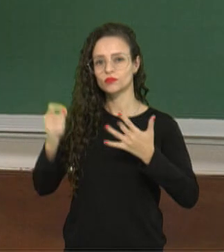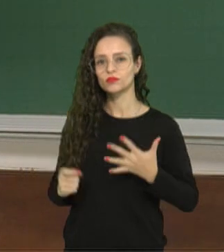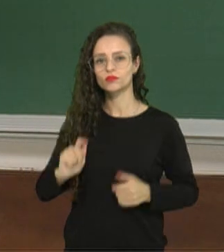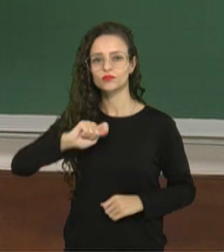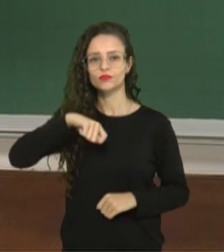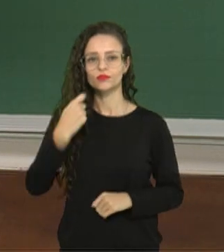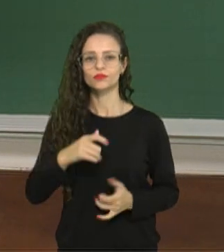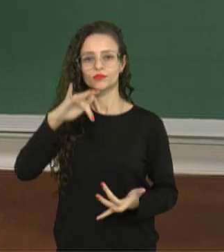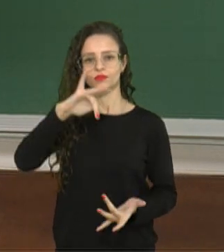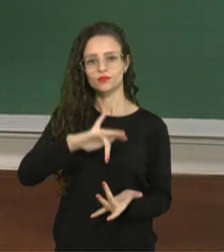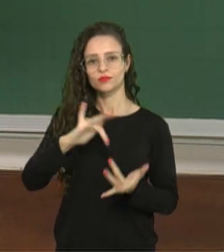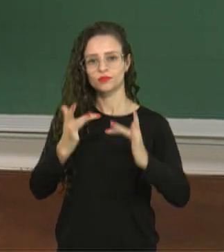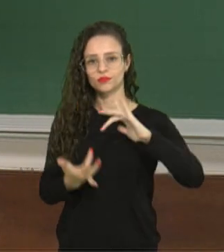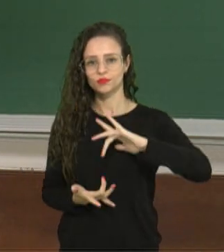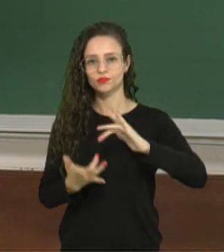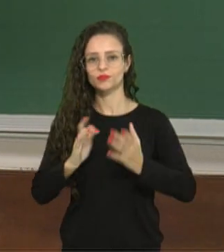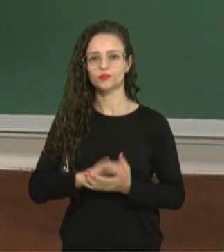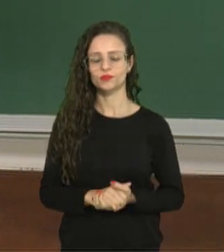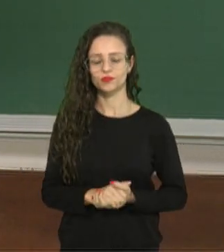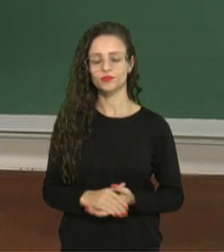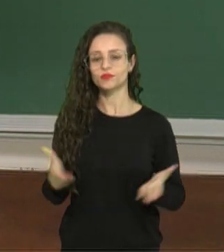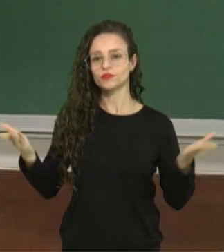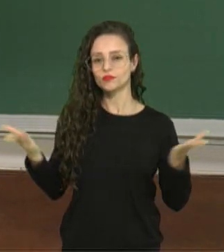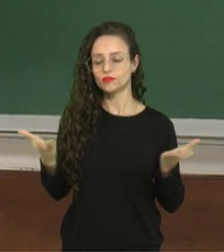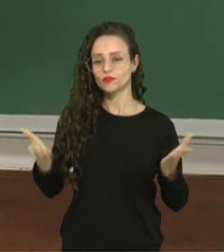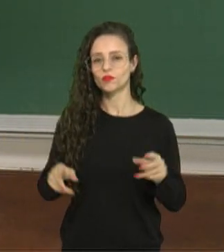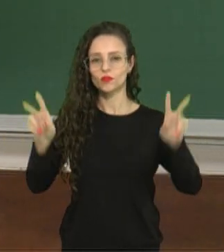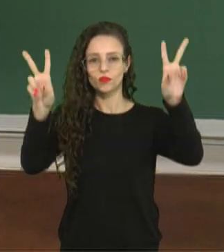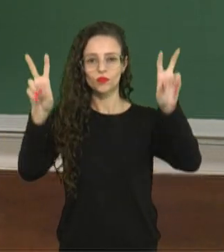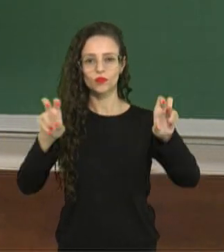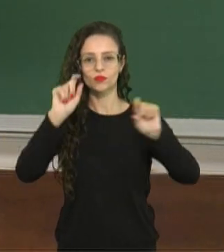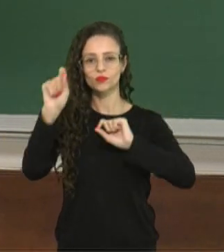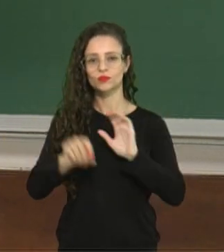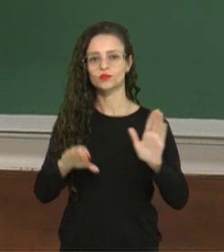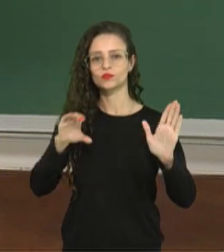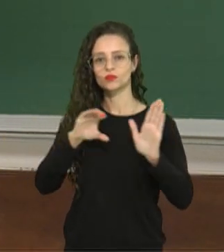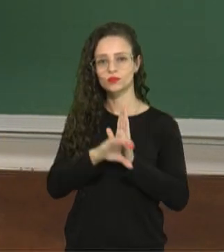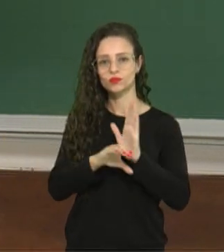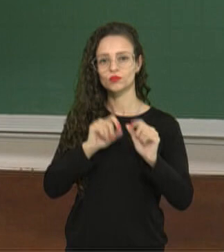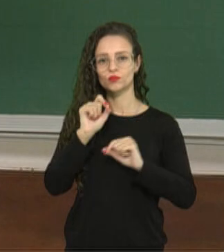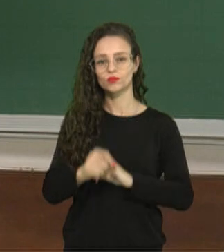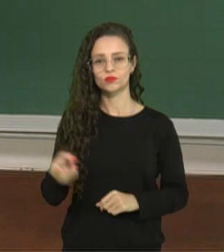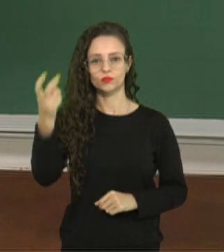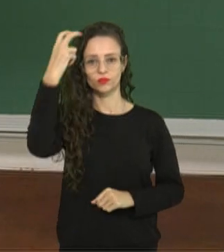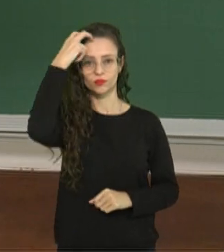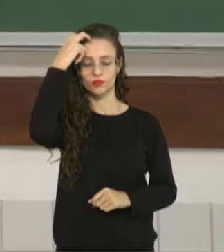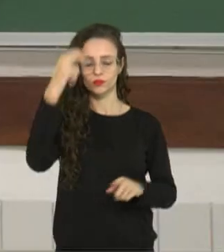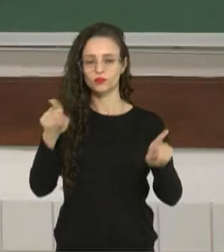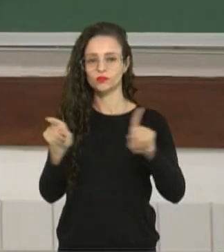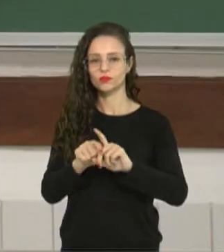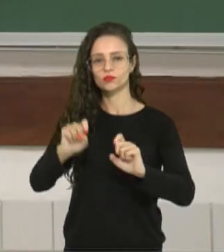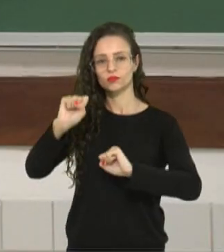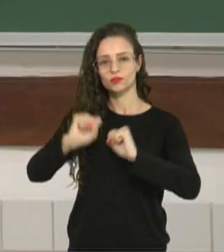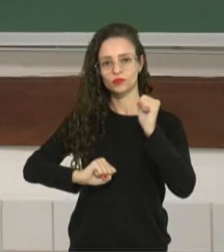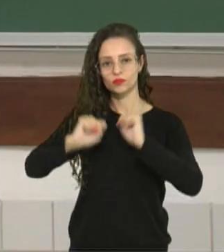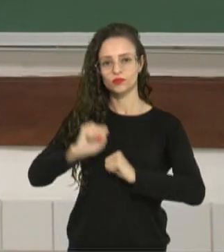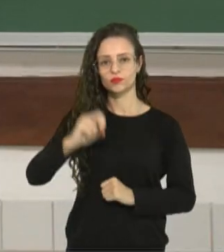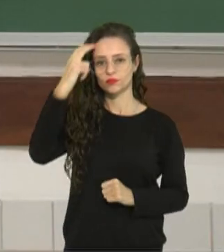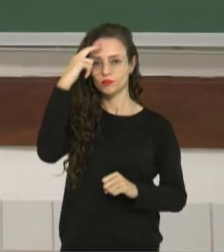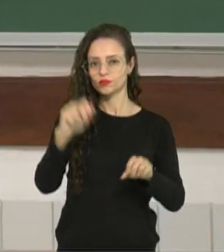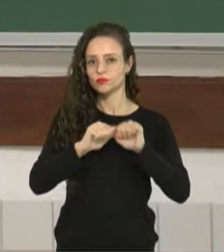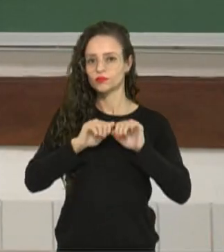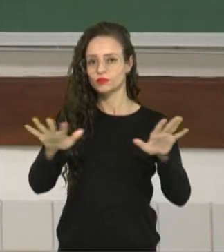da chamada globalização. E hoje a gente vai falar sobre um conceito chamado conceito de cultura e indústria cultural. É